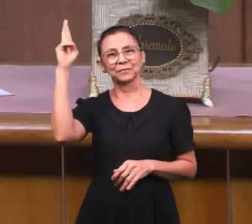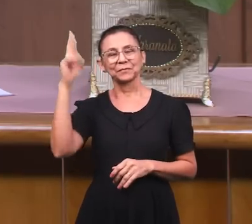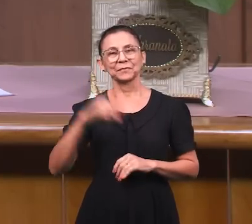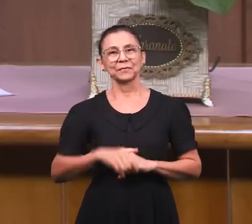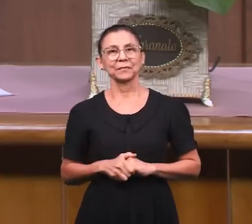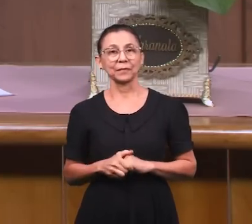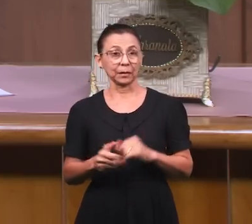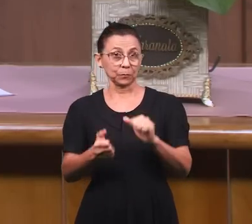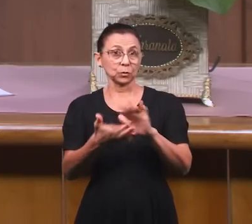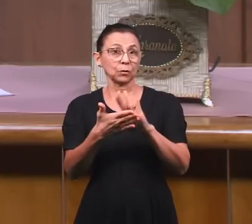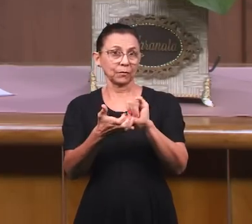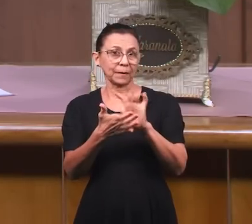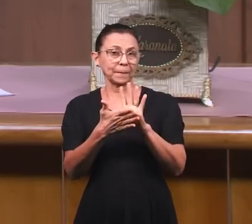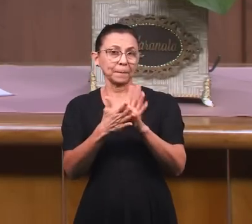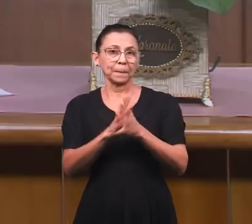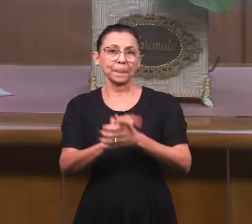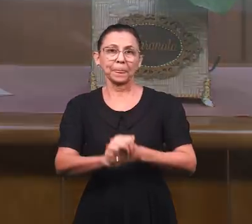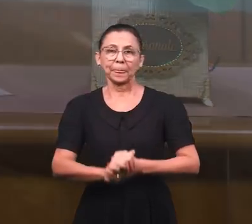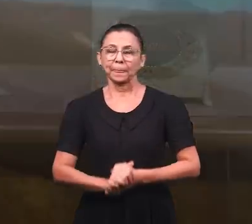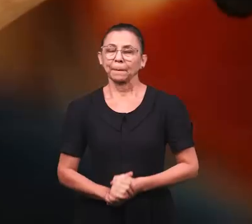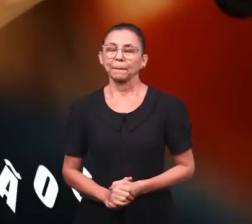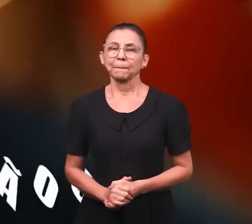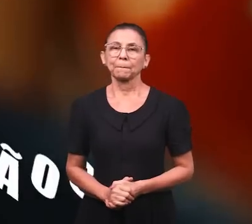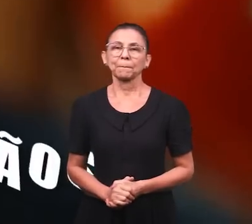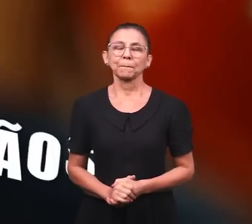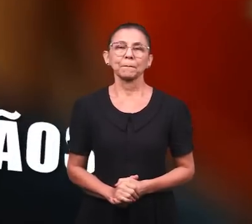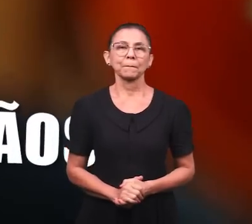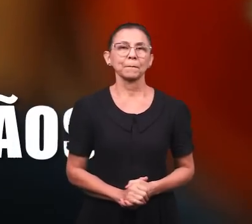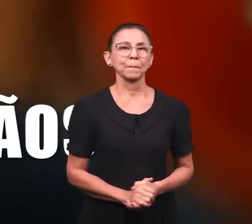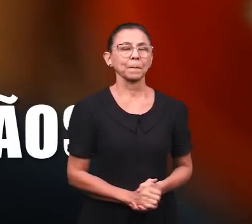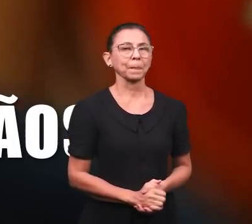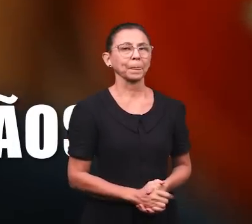Vamos glorificar o nome do Senhor nessa hora.